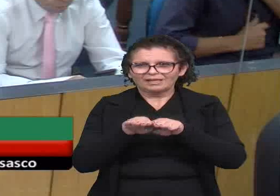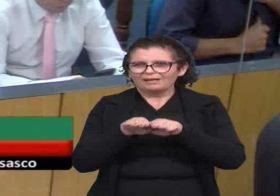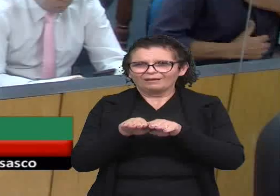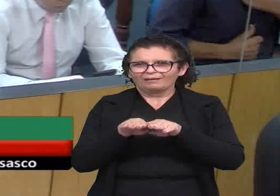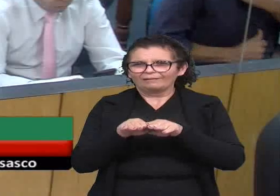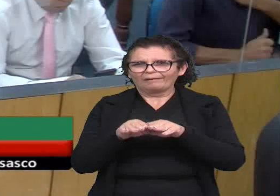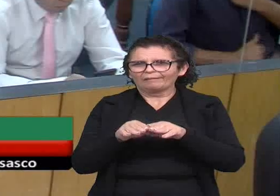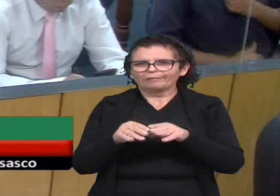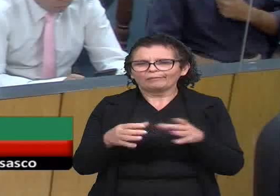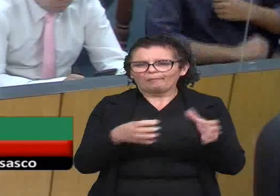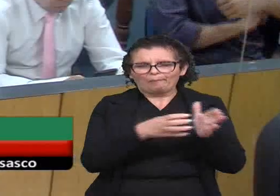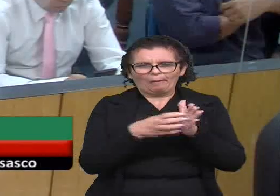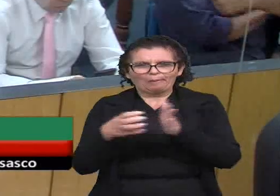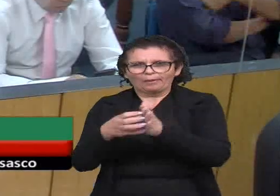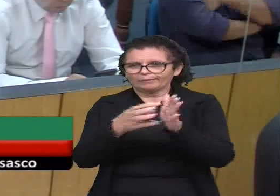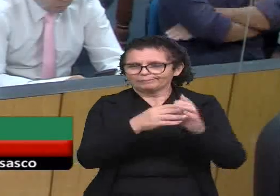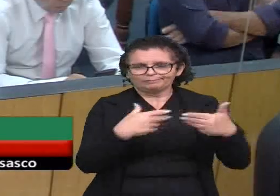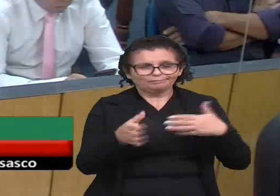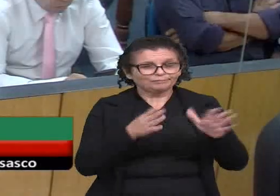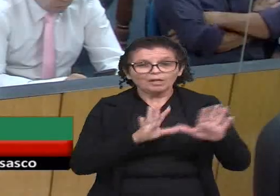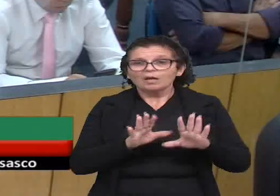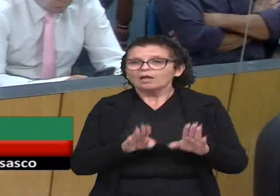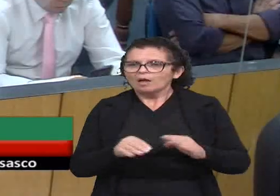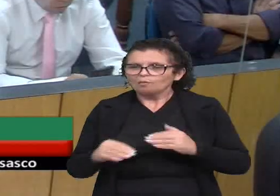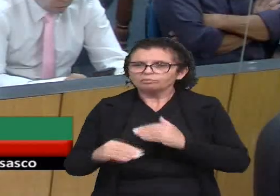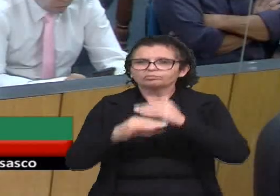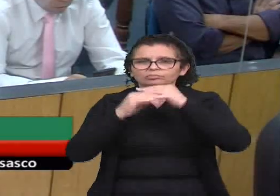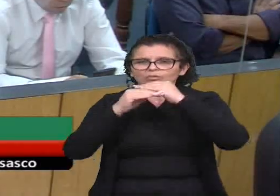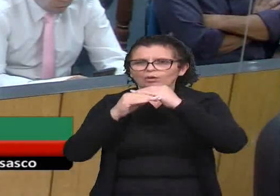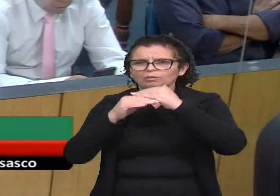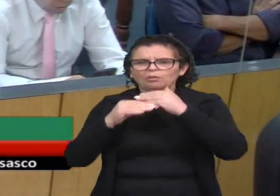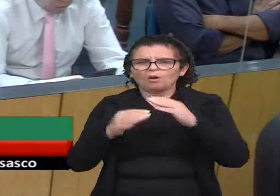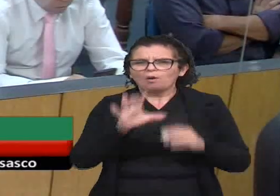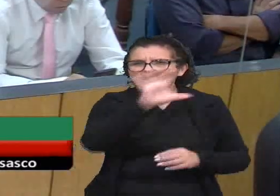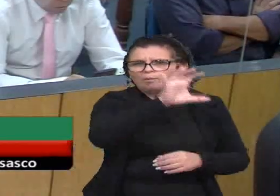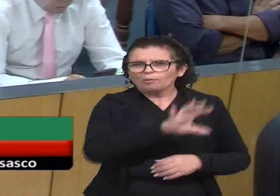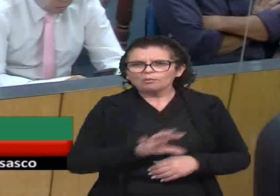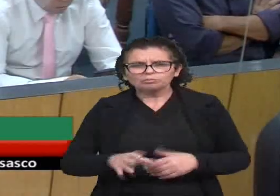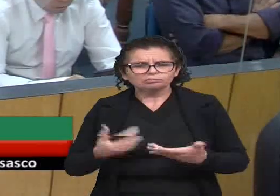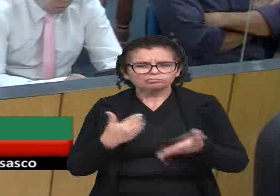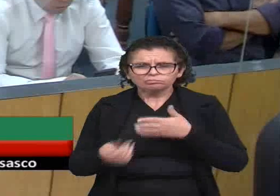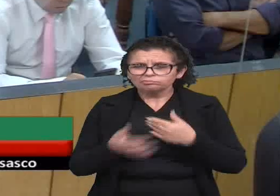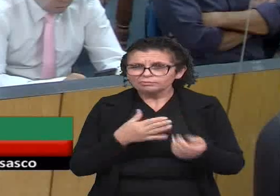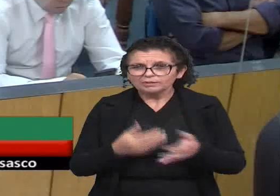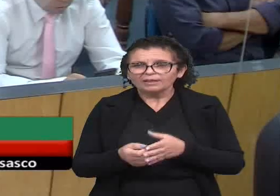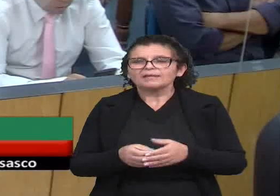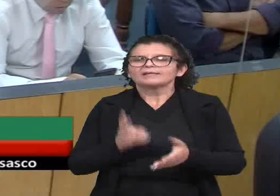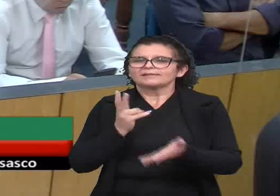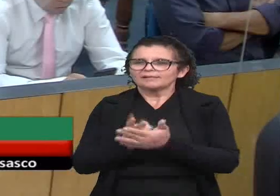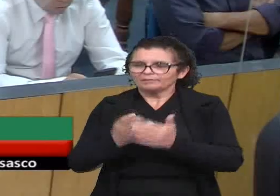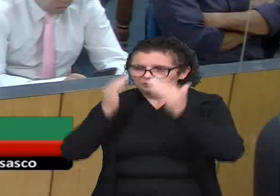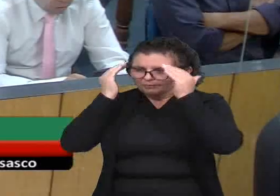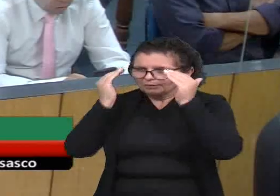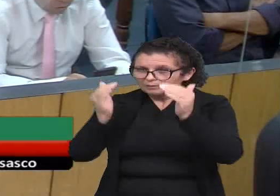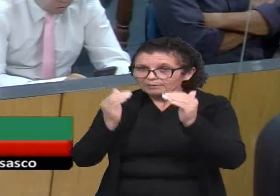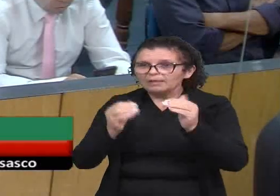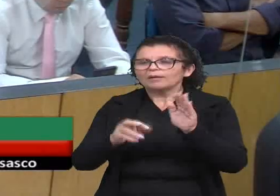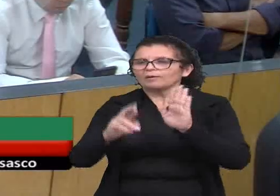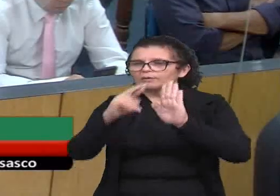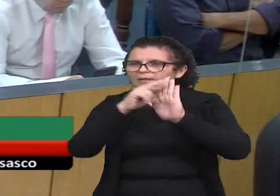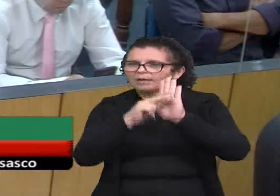independente de bandeira partidária, independente de bairro, de atuação, sempre fomos